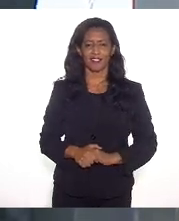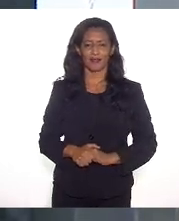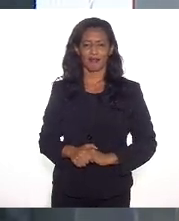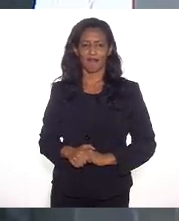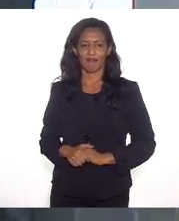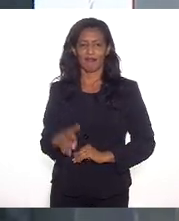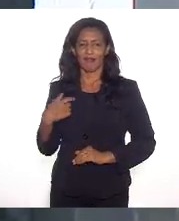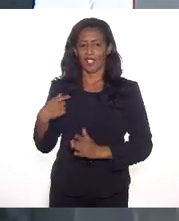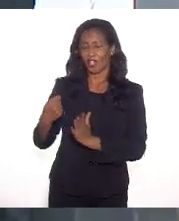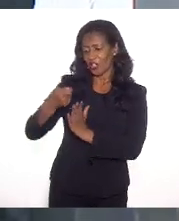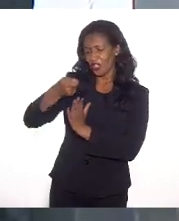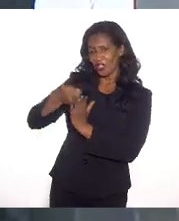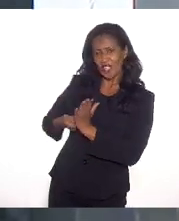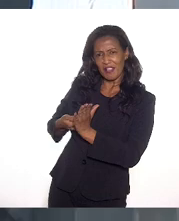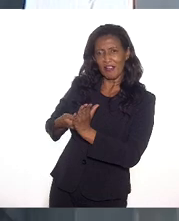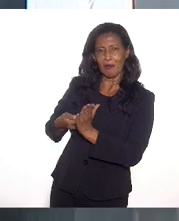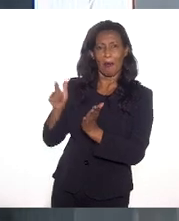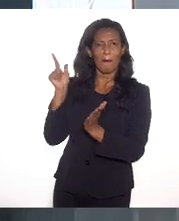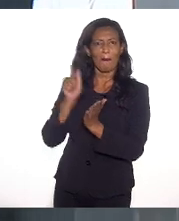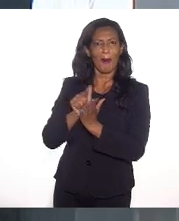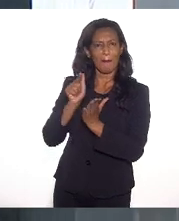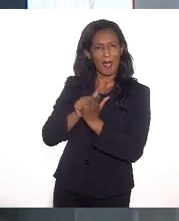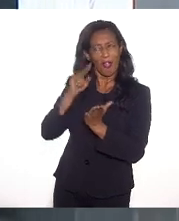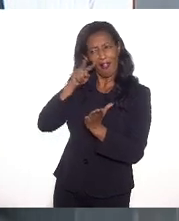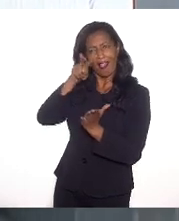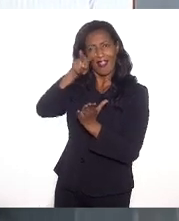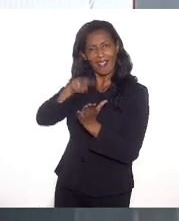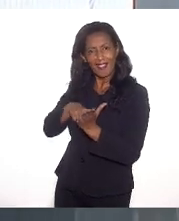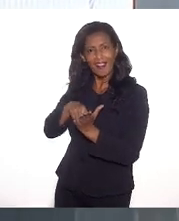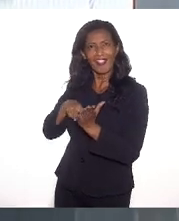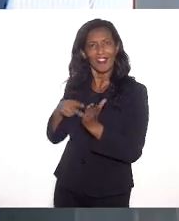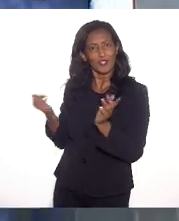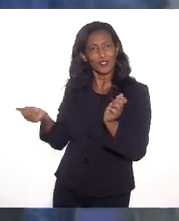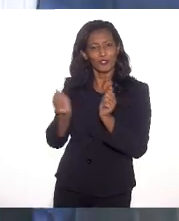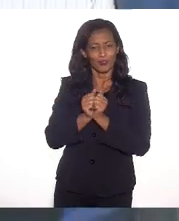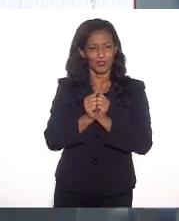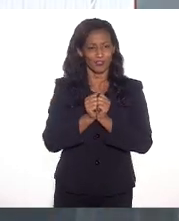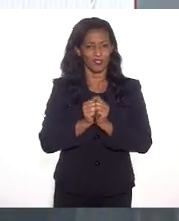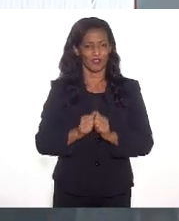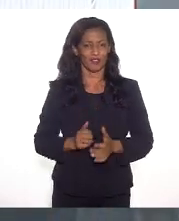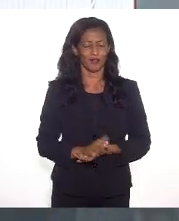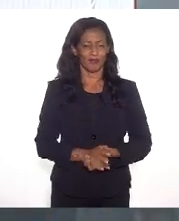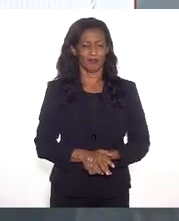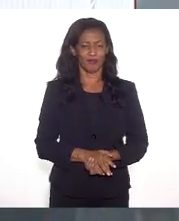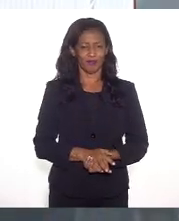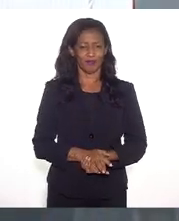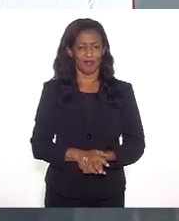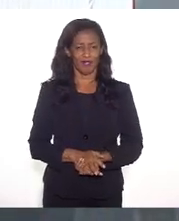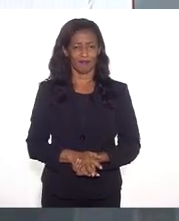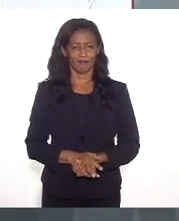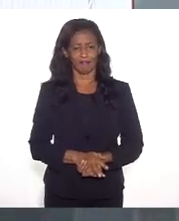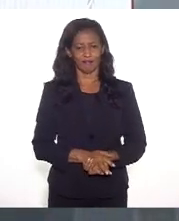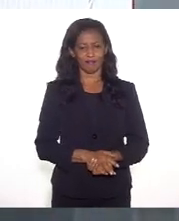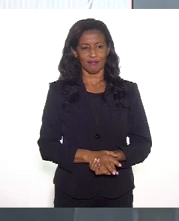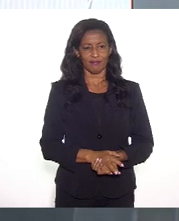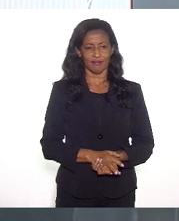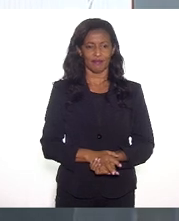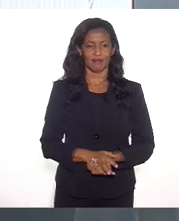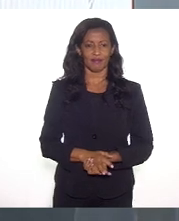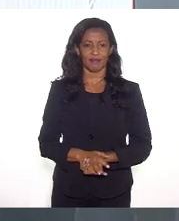Vitinho. Será que o senhor acompanha essa aqui? Mestre Guilherme, mestre Gustavo, vamos lá?